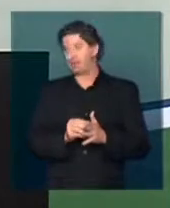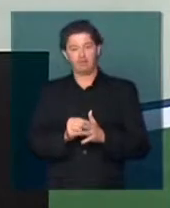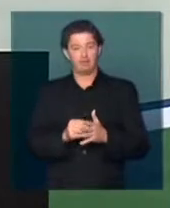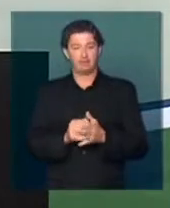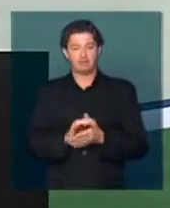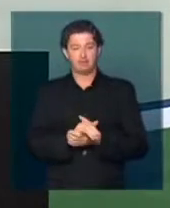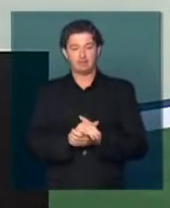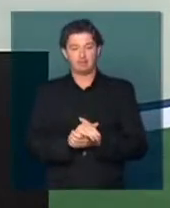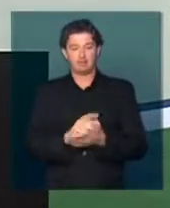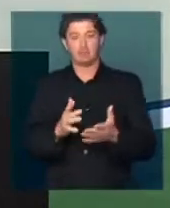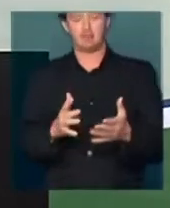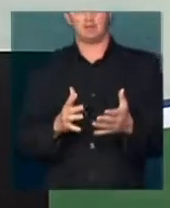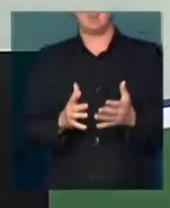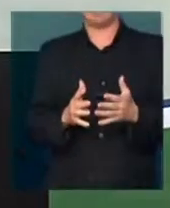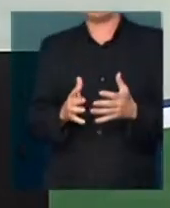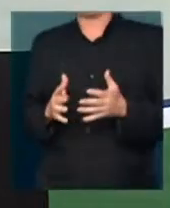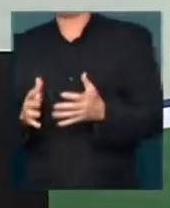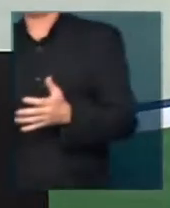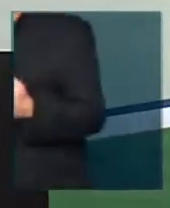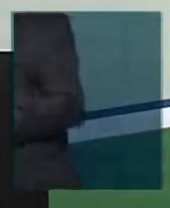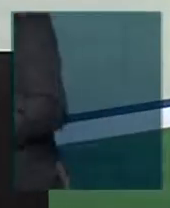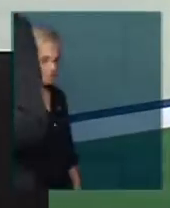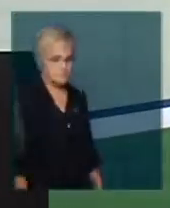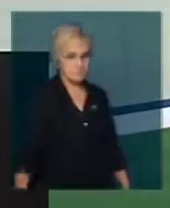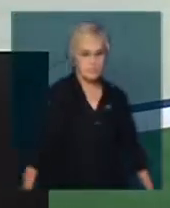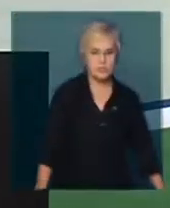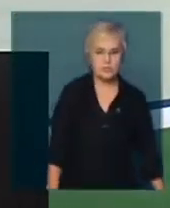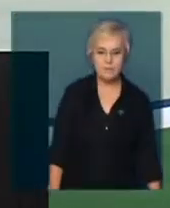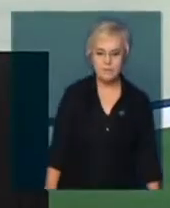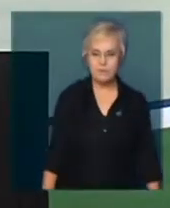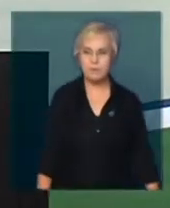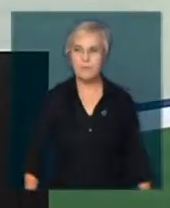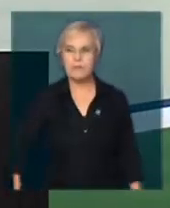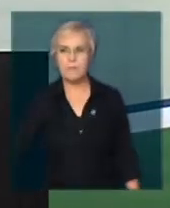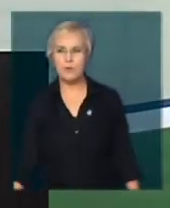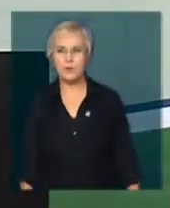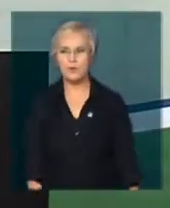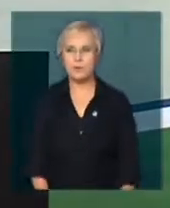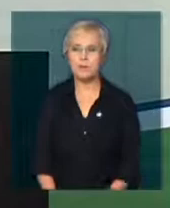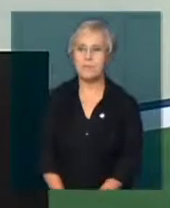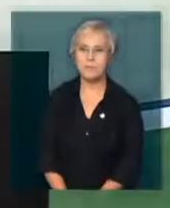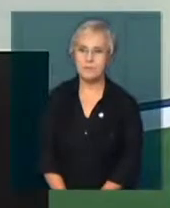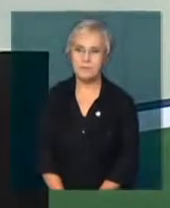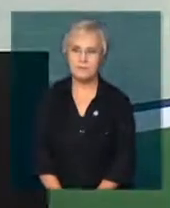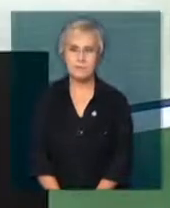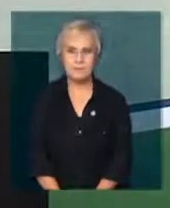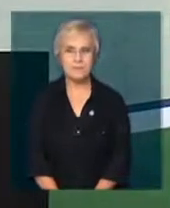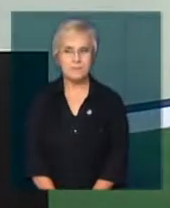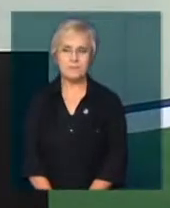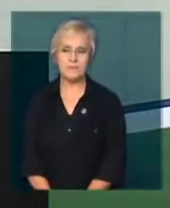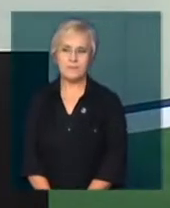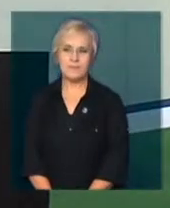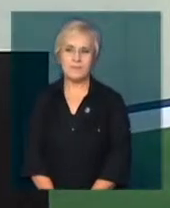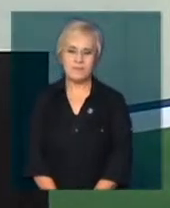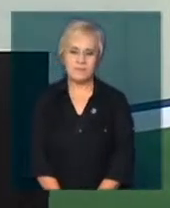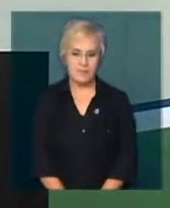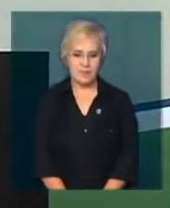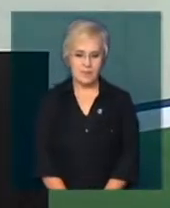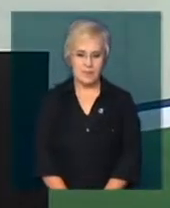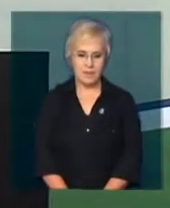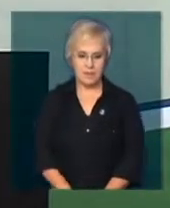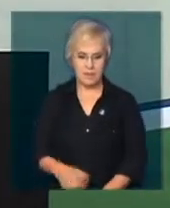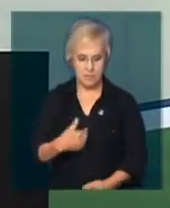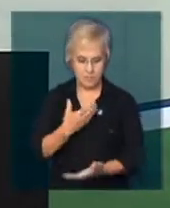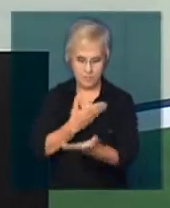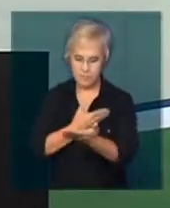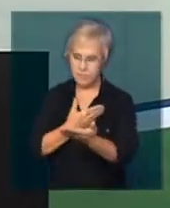com os militares, conosco da República Velha. Ninguém fez o que precisa fazer. Meu colega